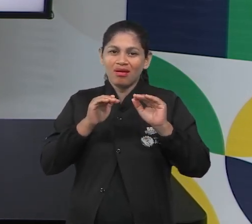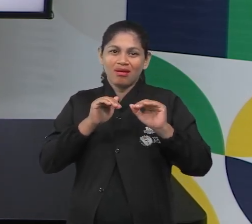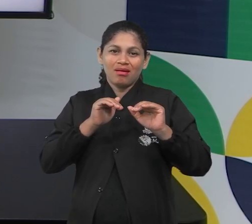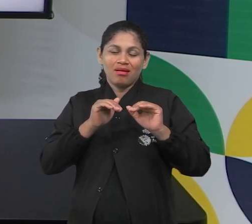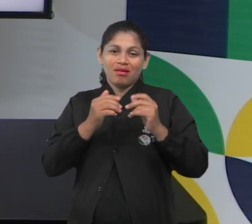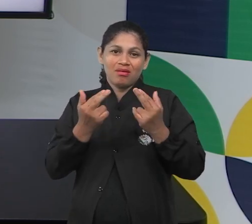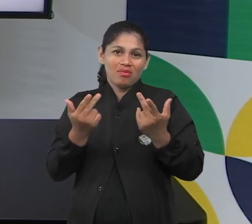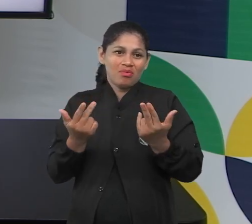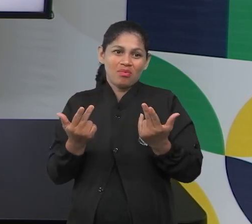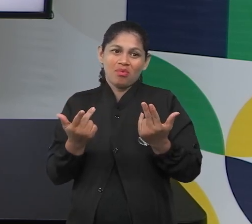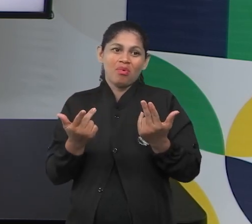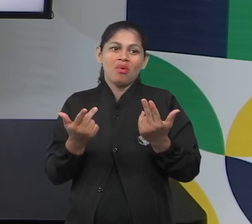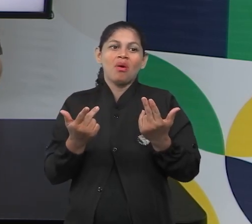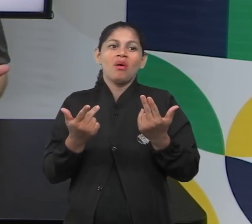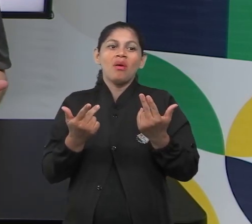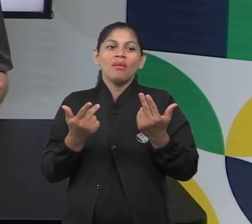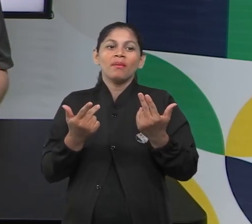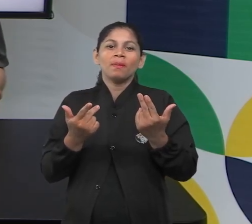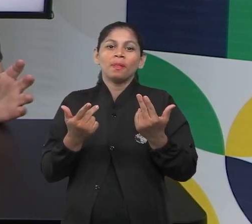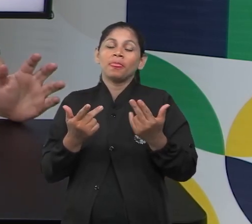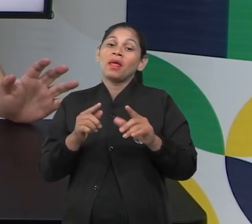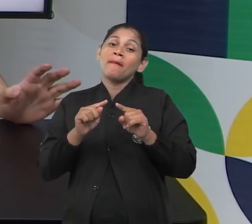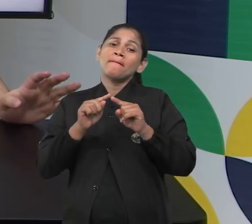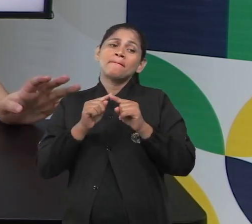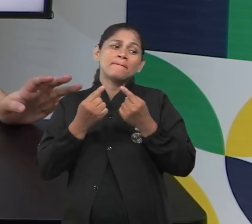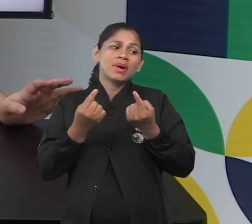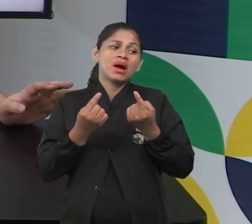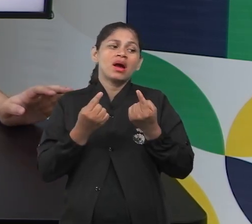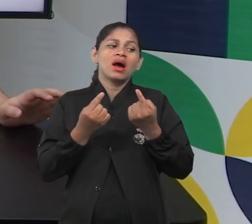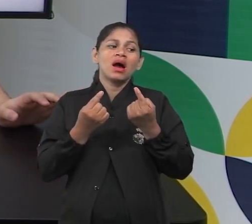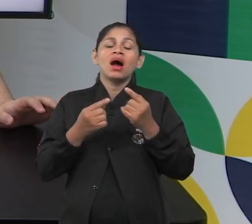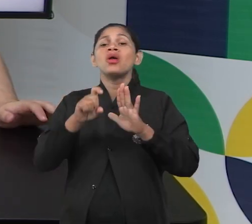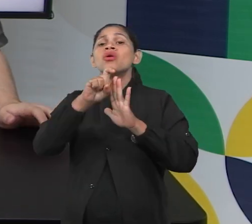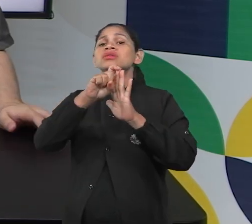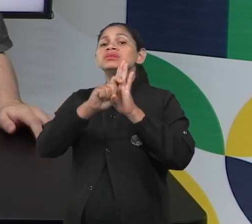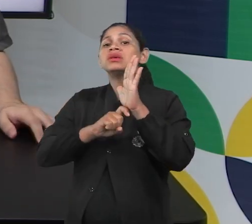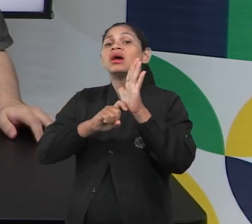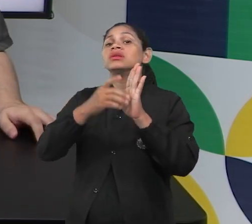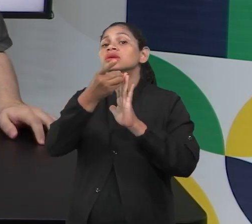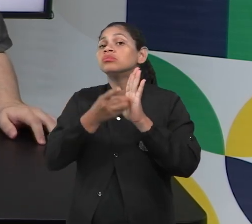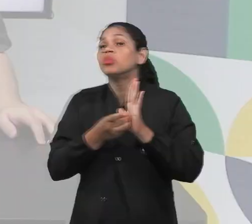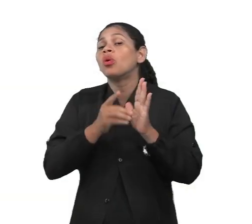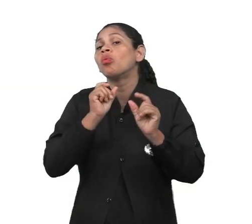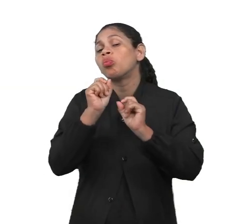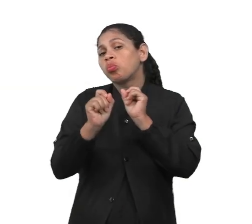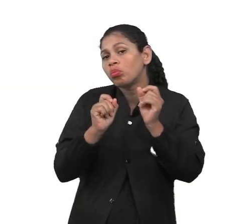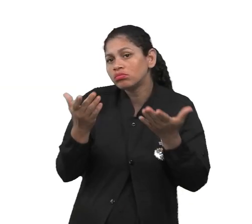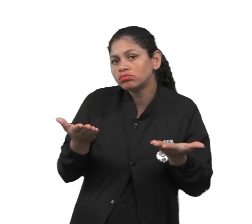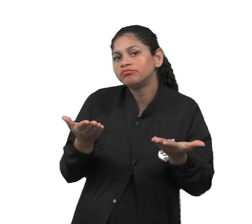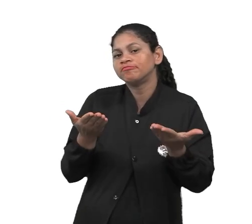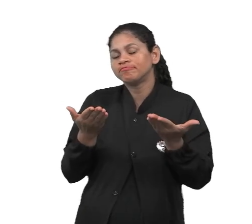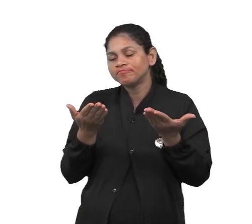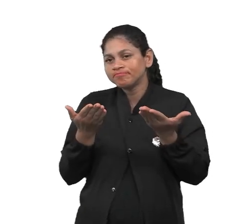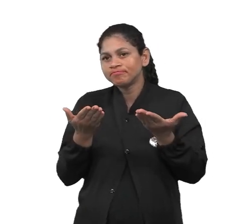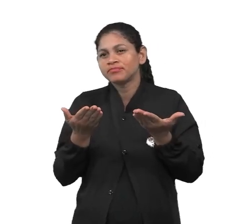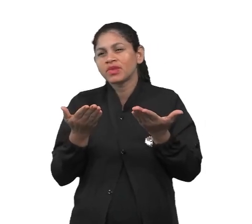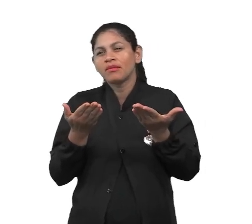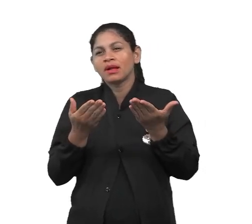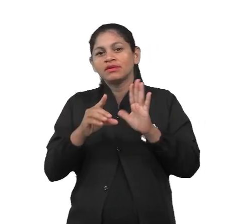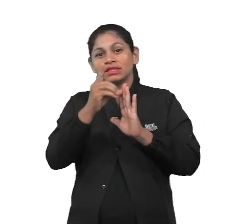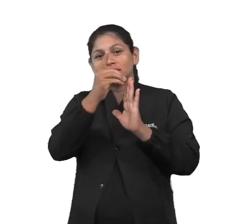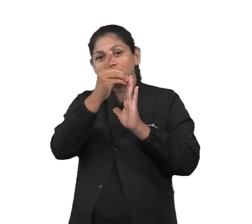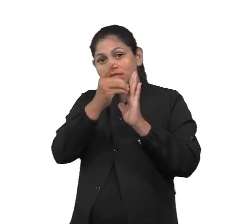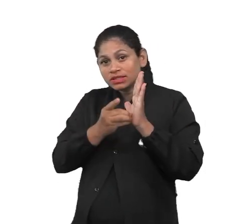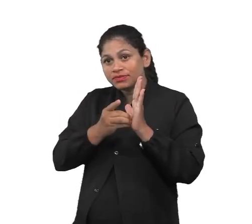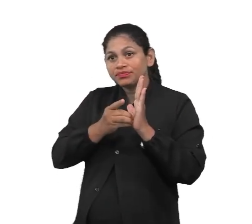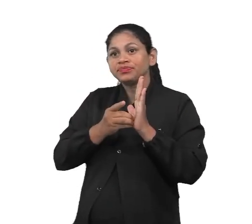argumentativa. Primeiro, o que é um texto dissertativo argumentativo? A palavra dissertativo tem